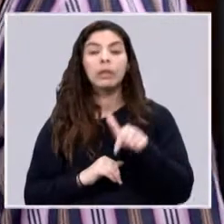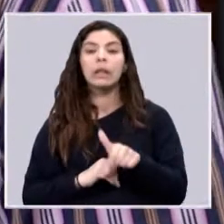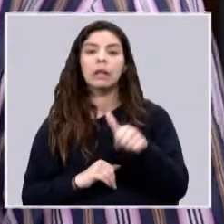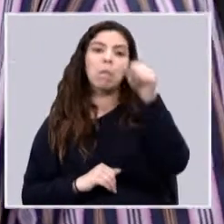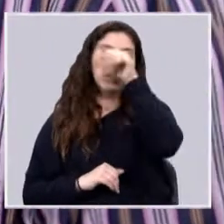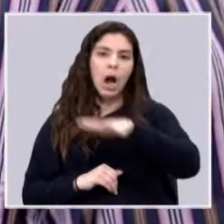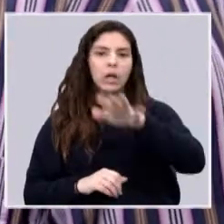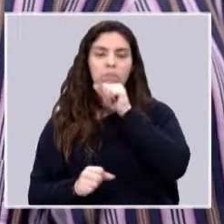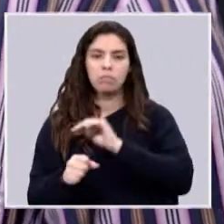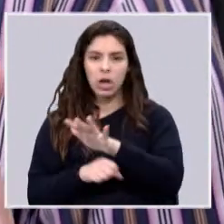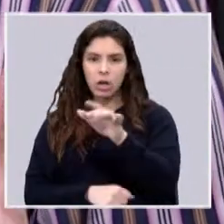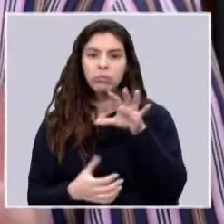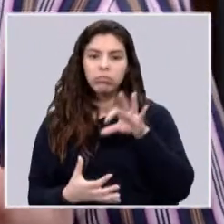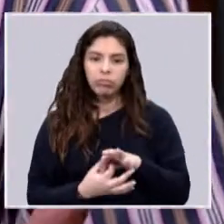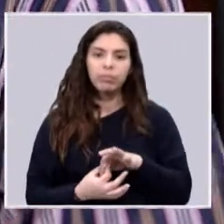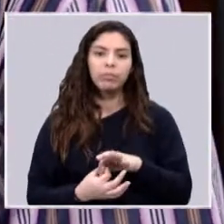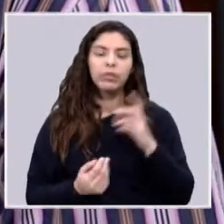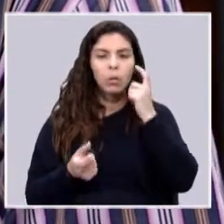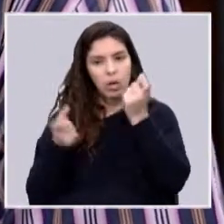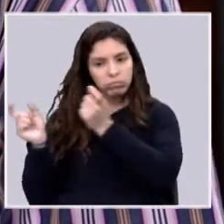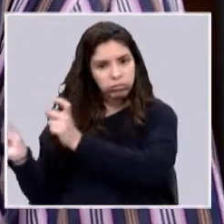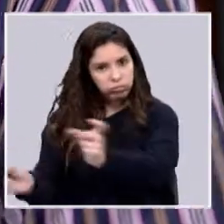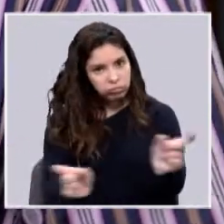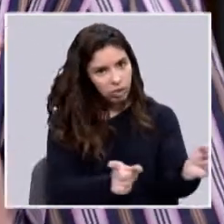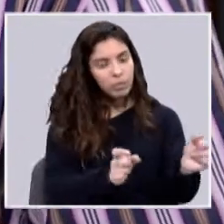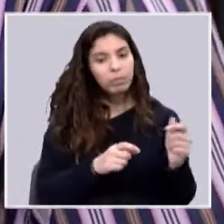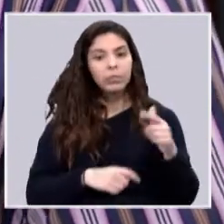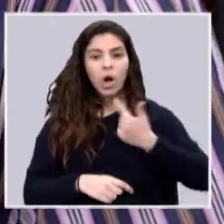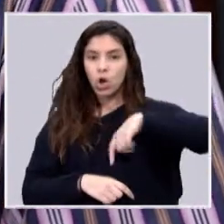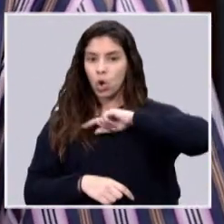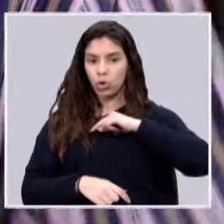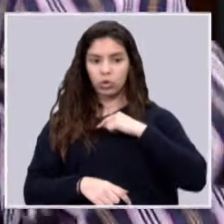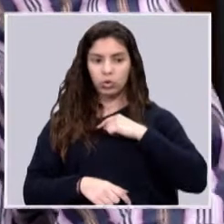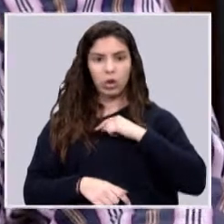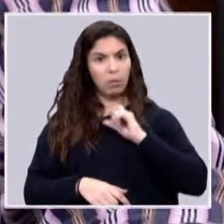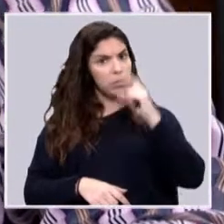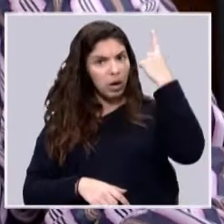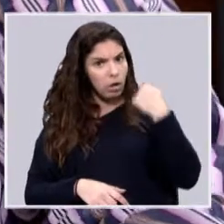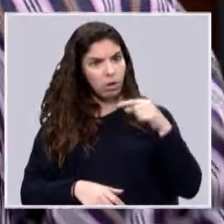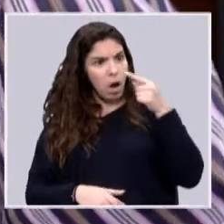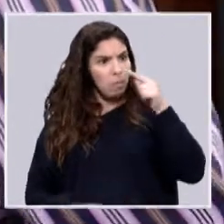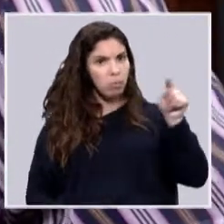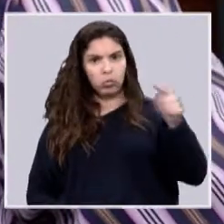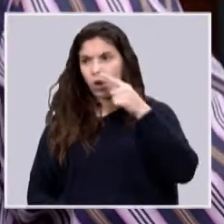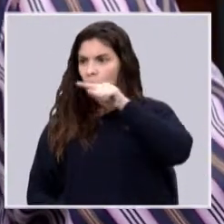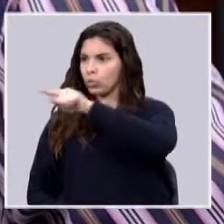parques zoológicos, é um setor muito autorregulado. Nós somos os primeiros a apontar o dedo às instituições